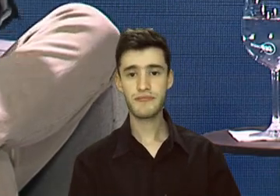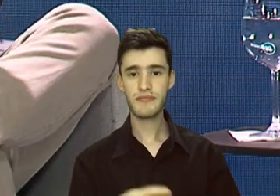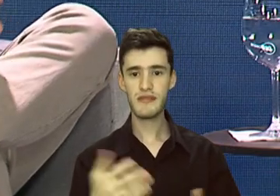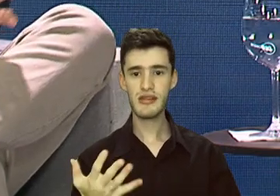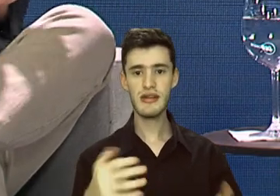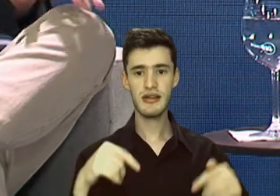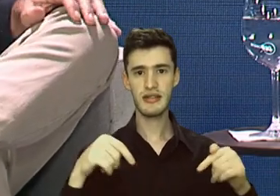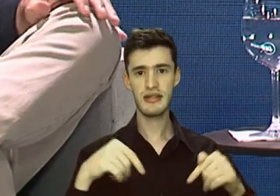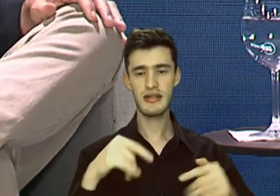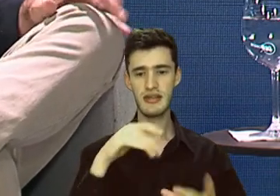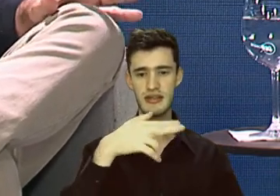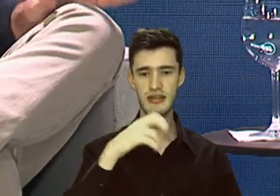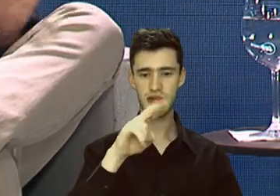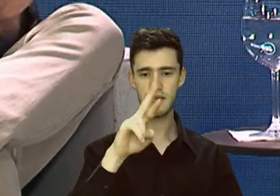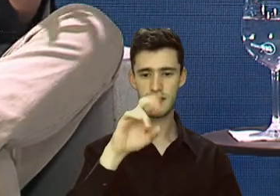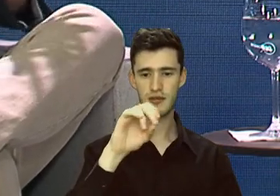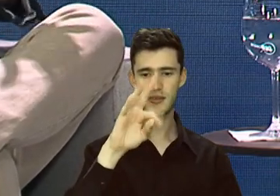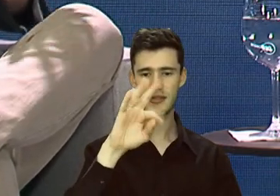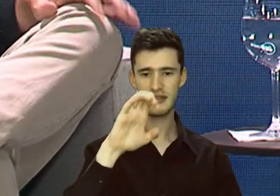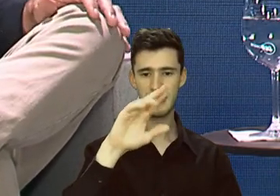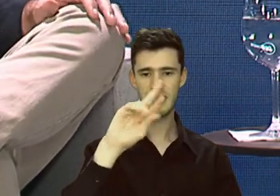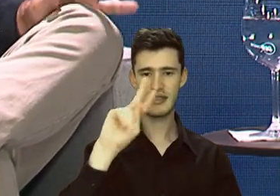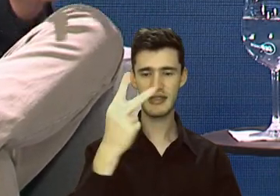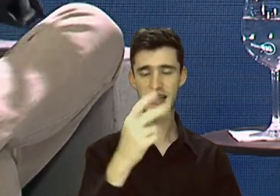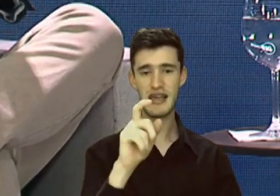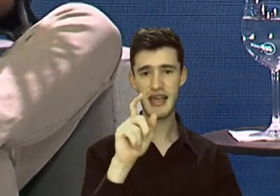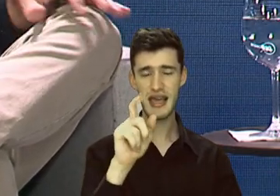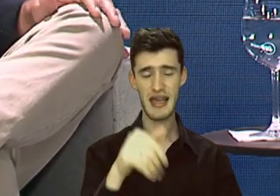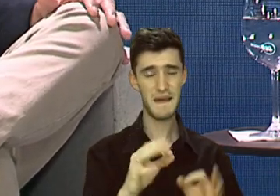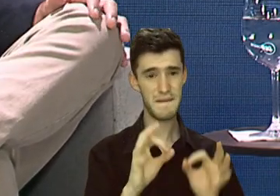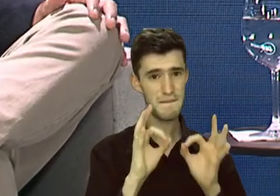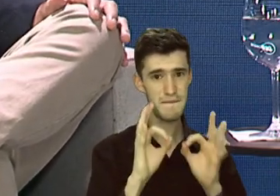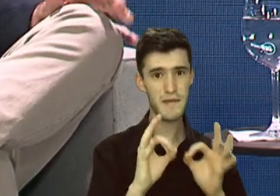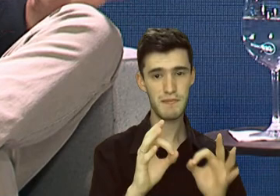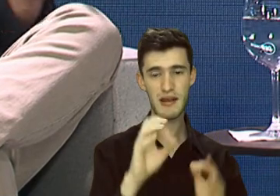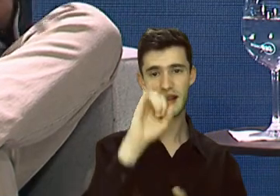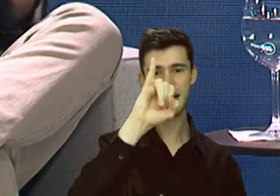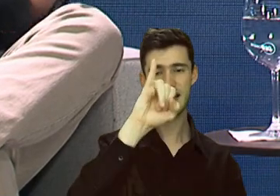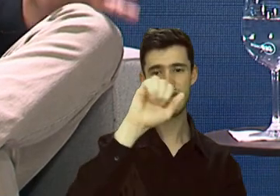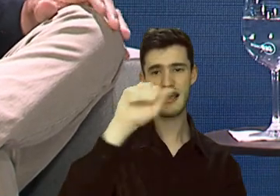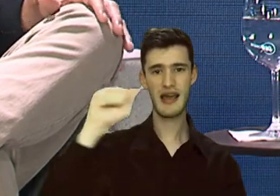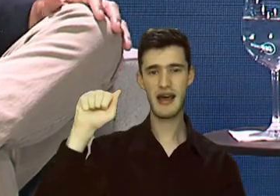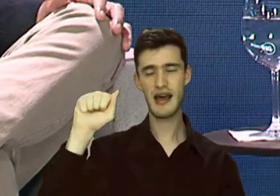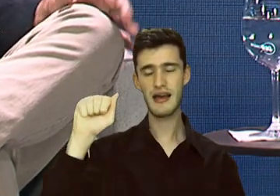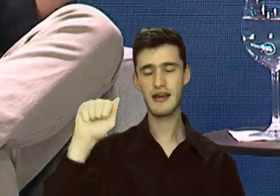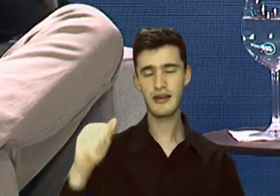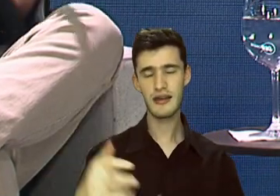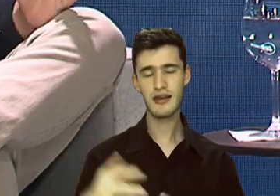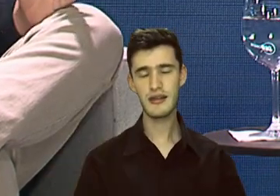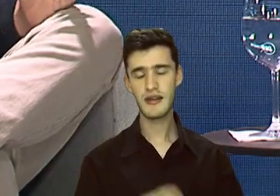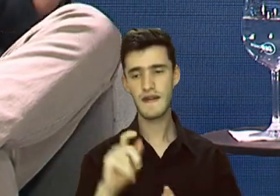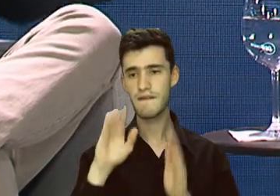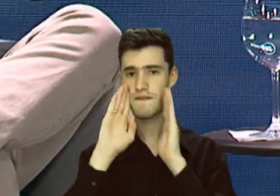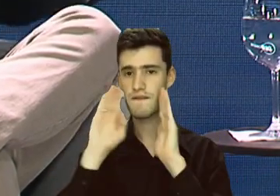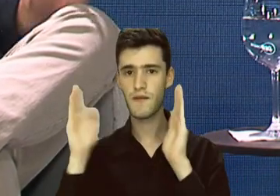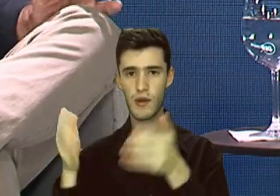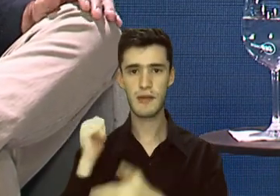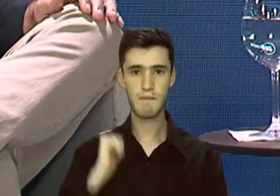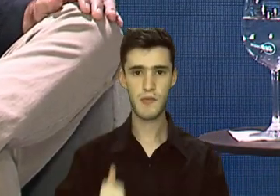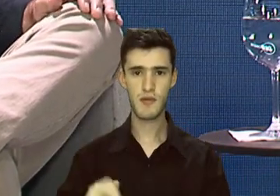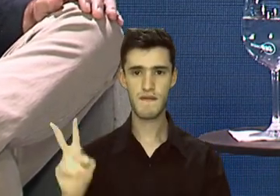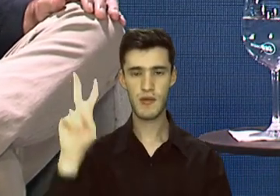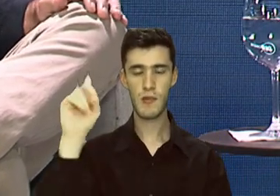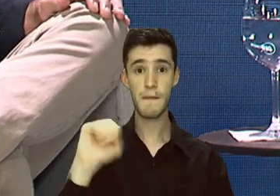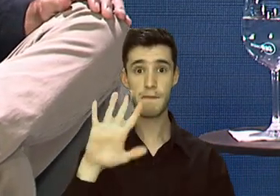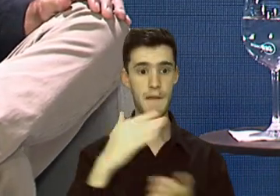é bem específica no mercado de inteligência artificial no mercado financeiro Então a gente estava nesse dilema quando entra a pandemia aí